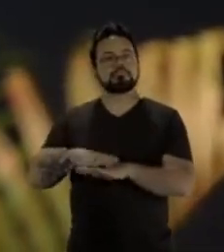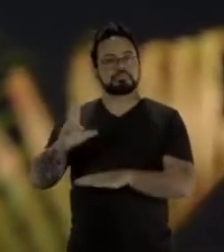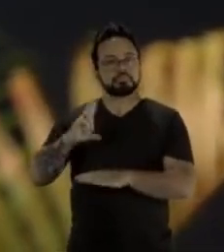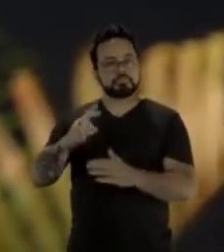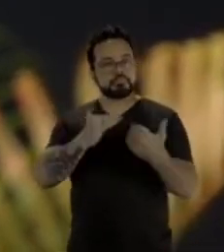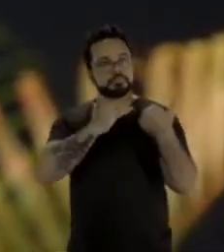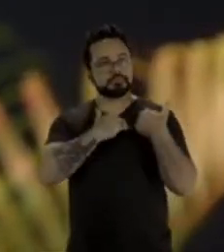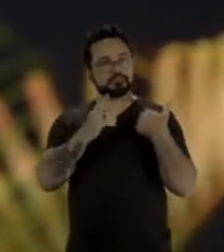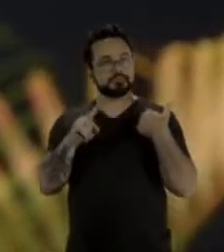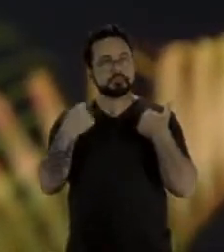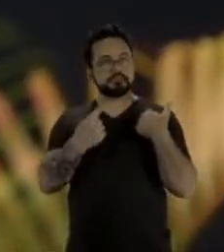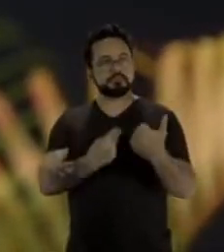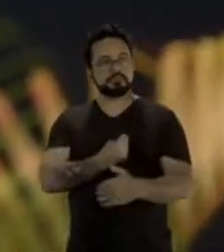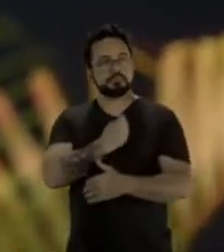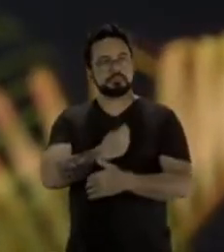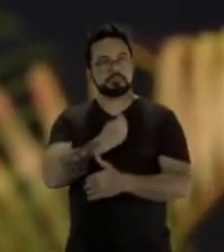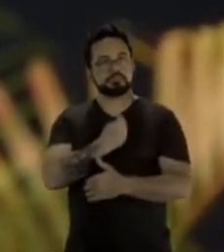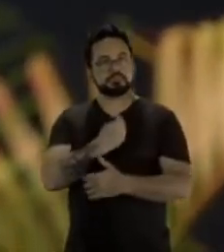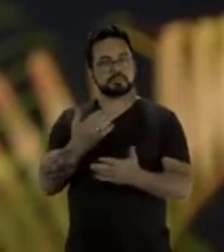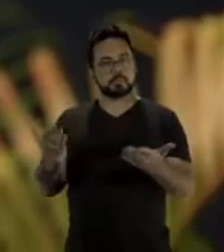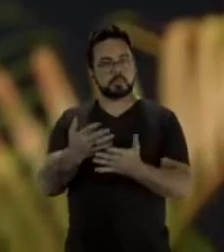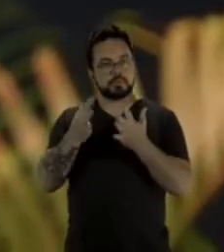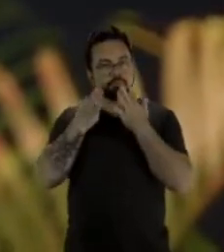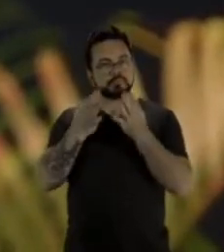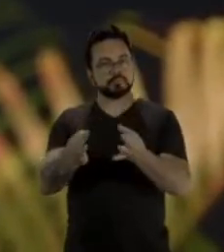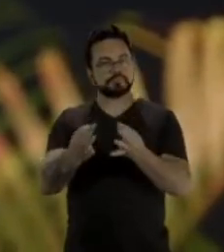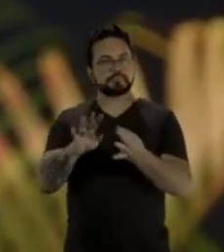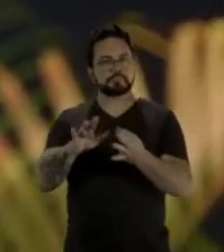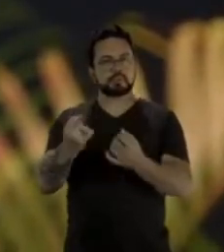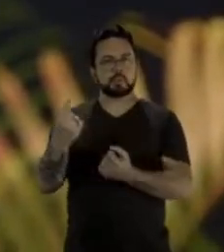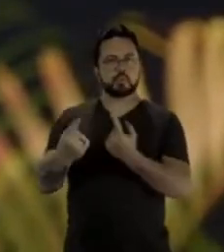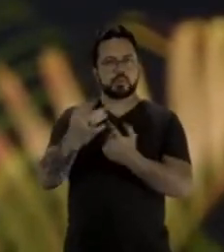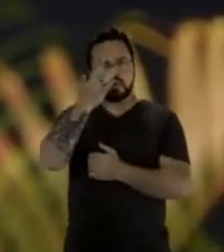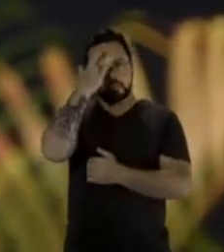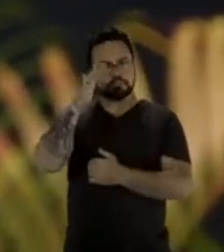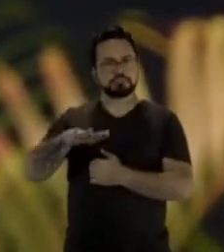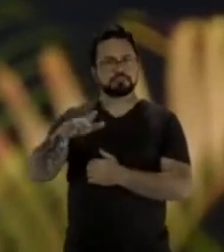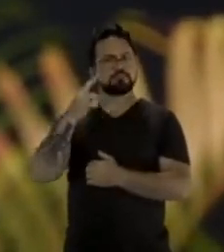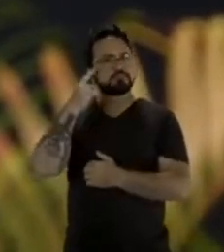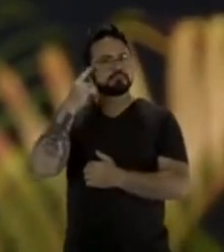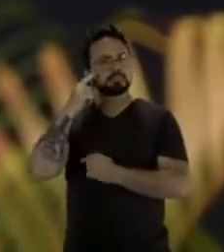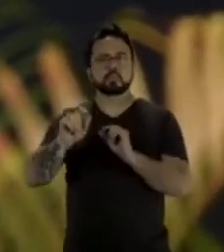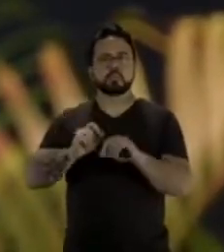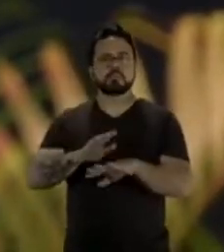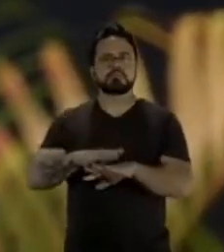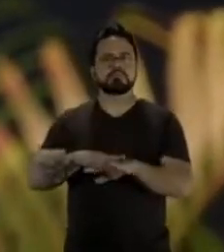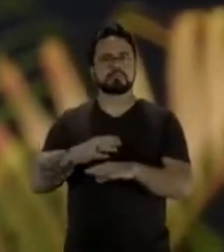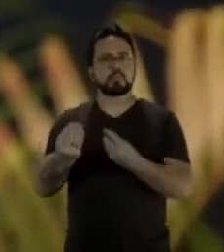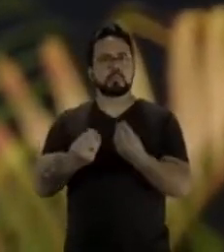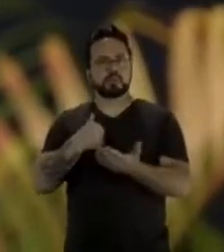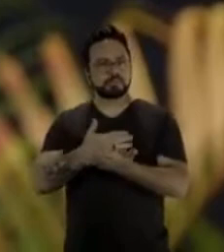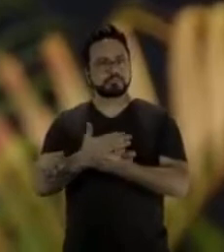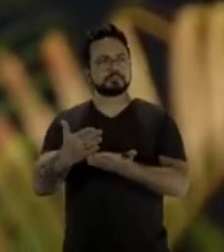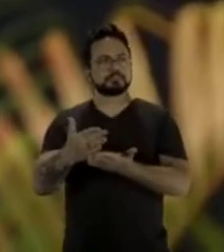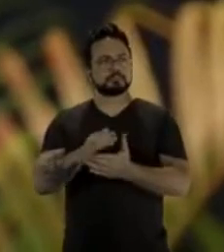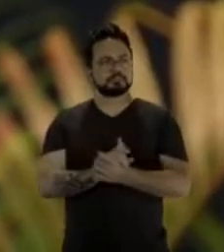que a gente vive um pequeno despertar, mas acho que muitas pessoas ficam imaginando o que eu posso fazer, como eu posso